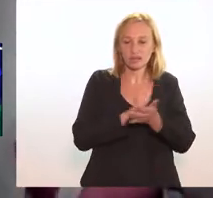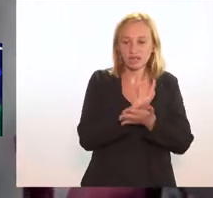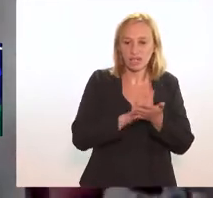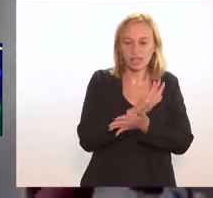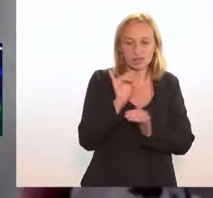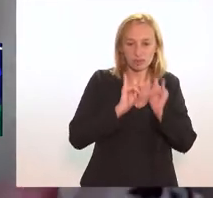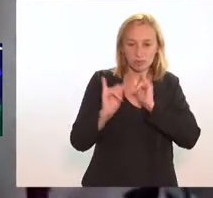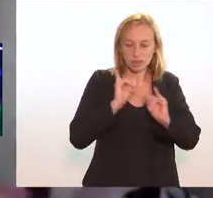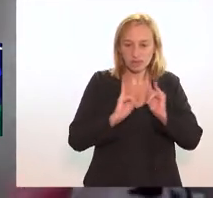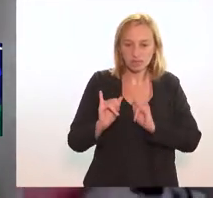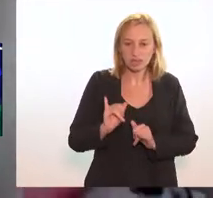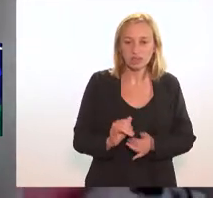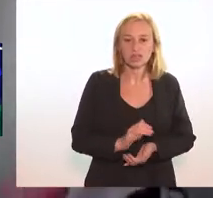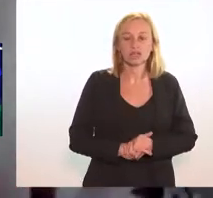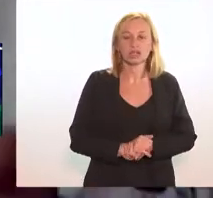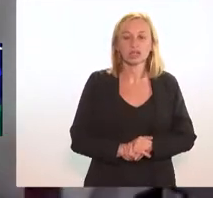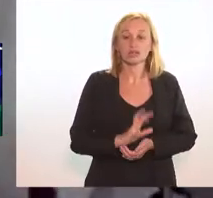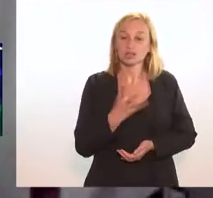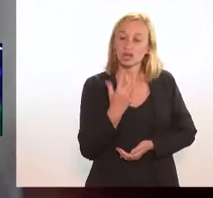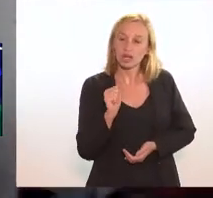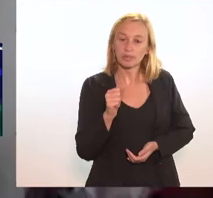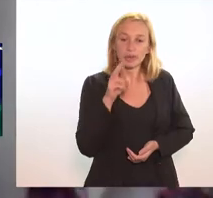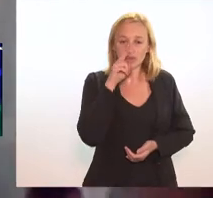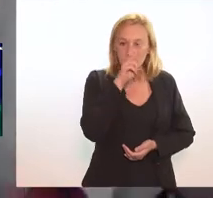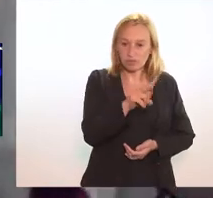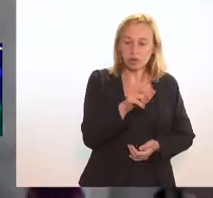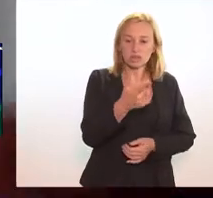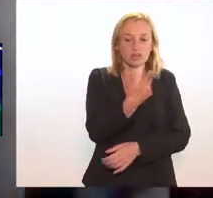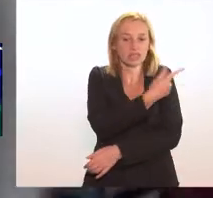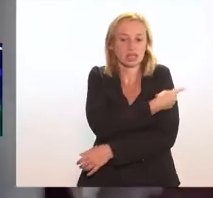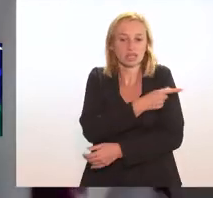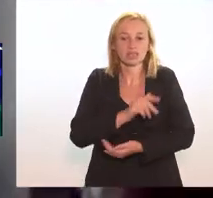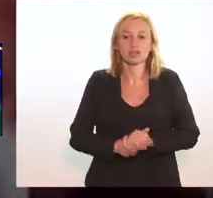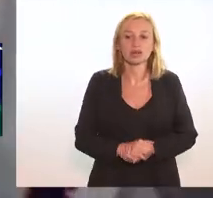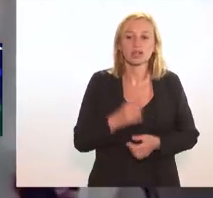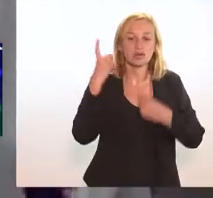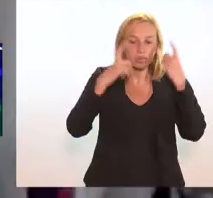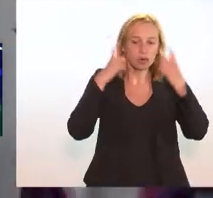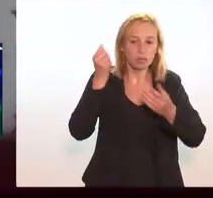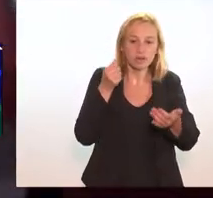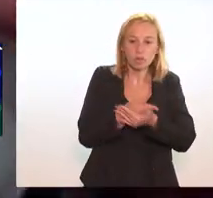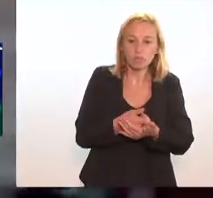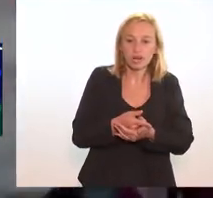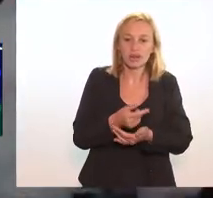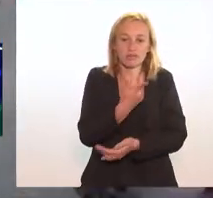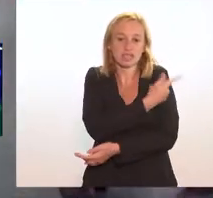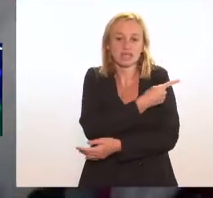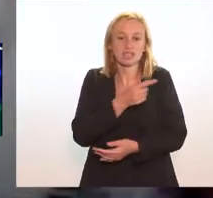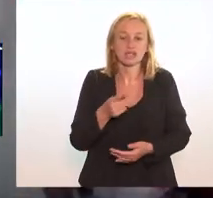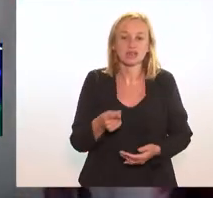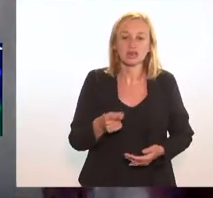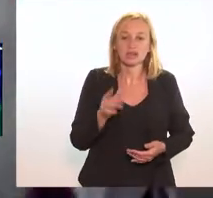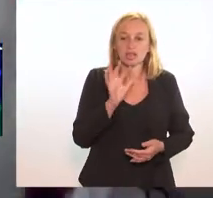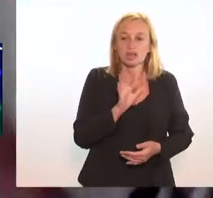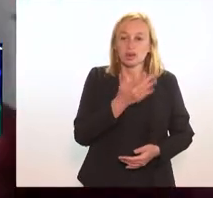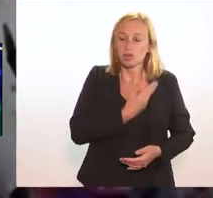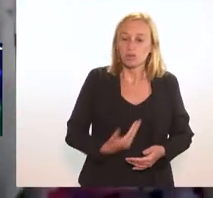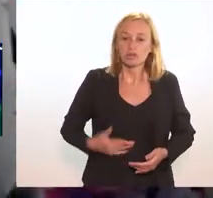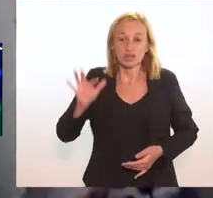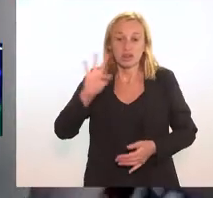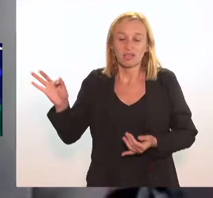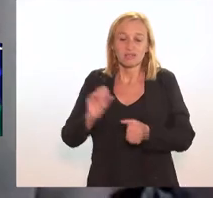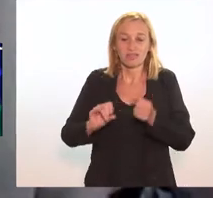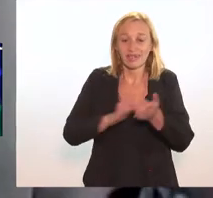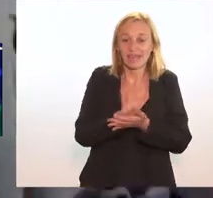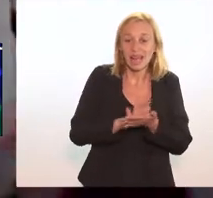divulgar, não fizeram em nenhum momento uma campanha forte de vacinação, preocupado em comprar vacina. Então, o governo federal não leva nem em conta. Mas, por parte